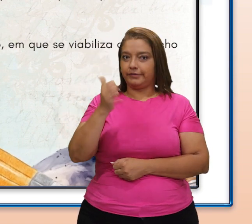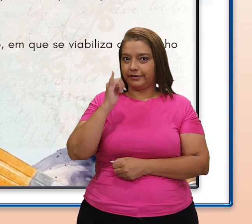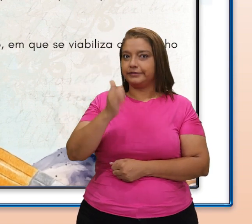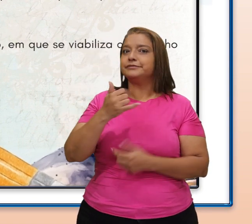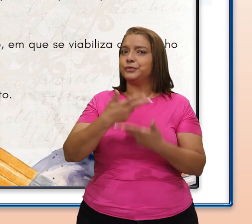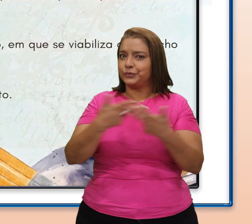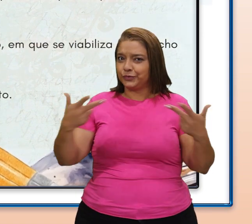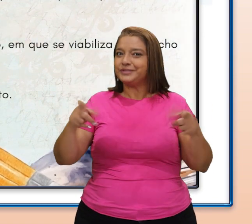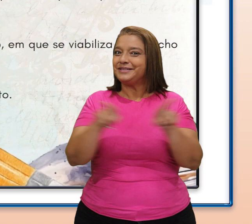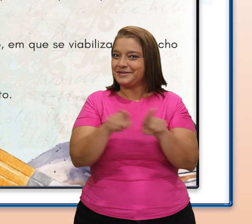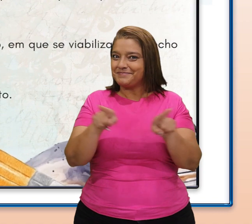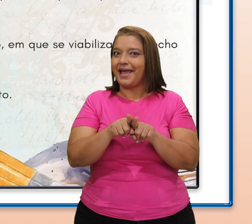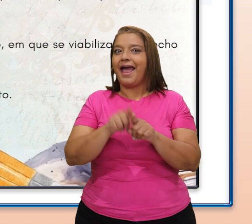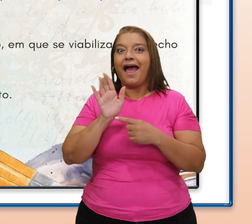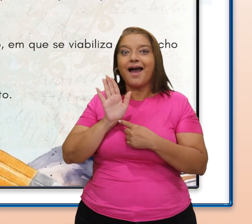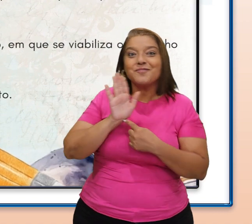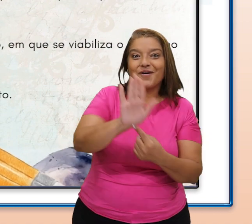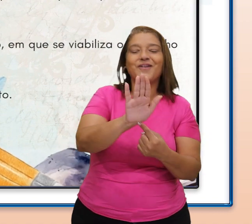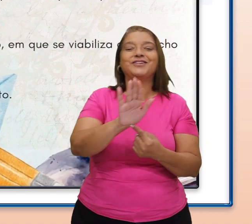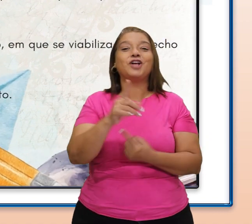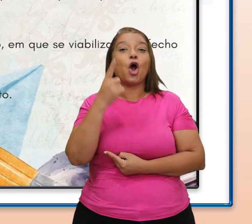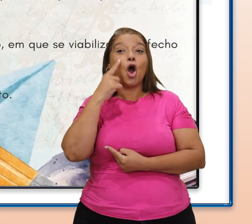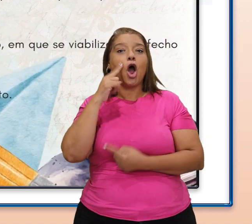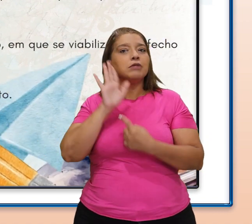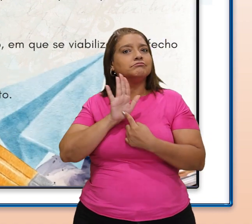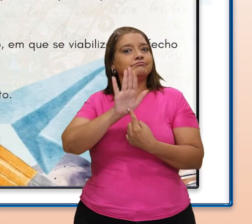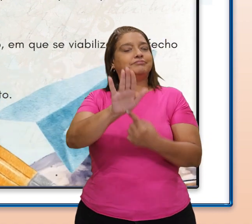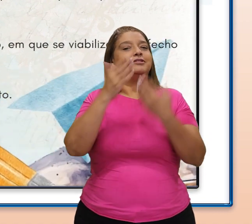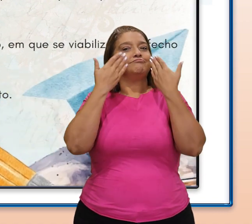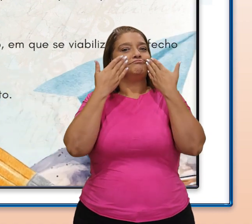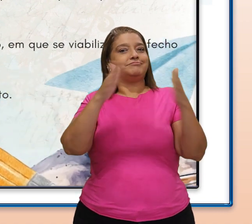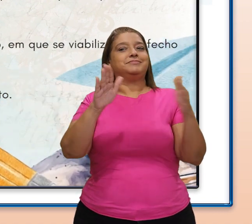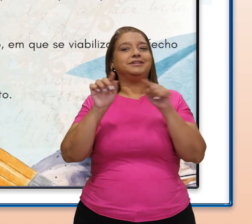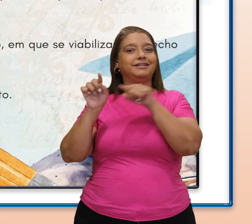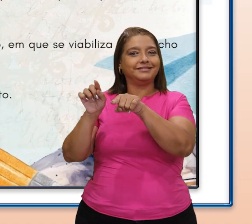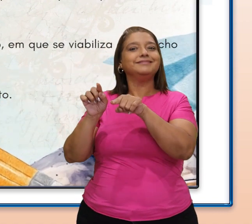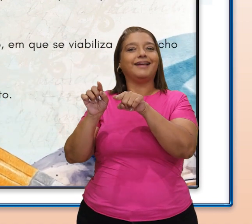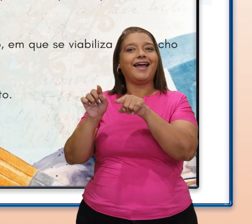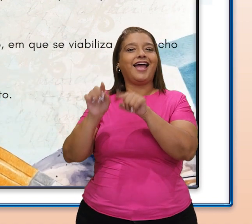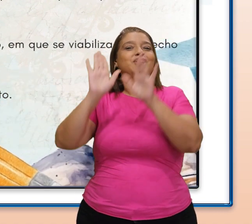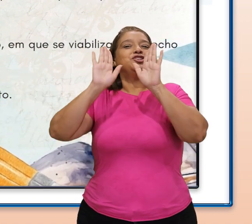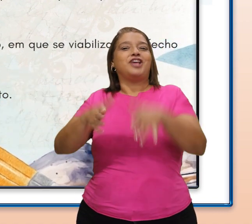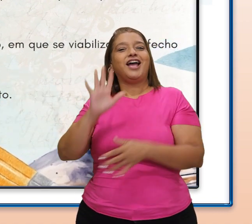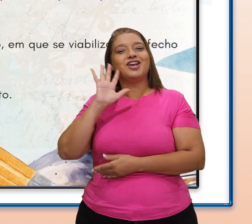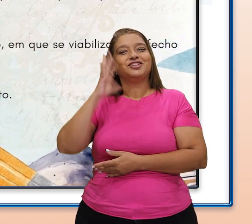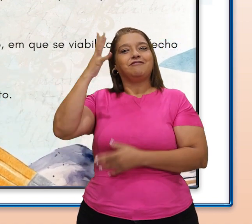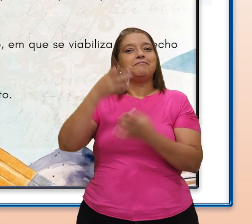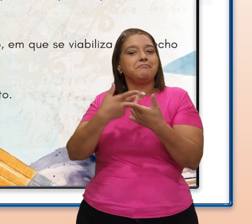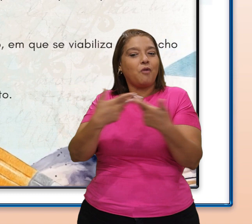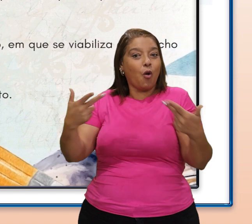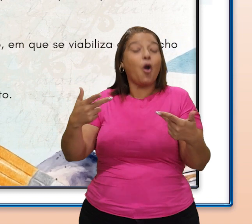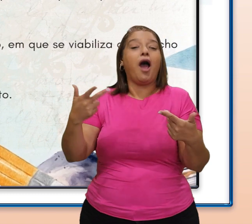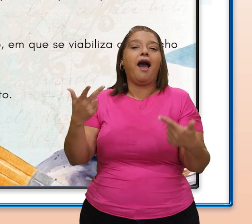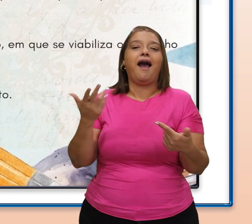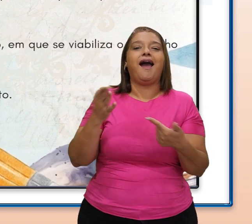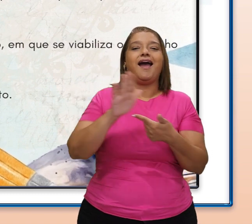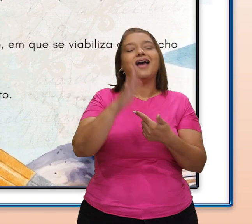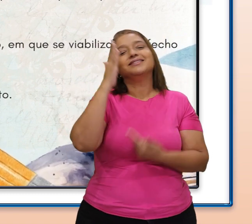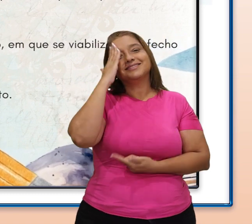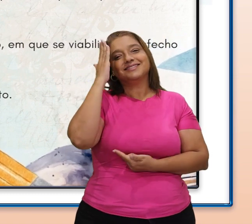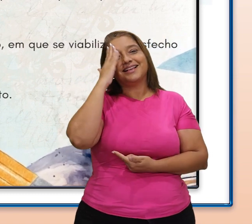narrativa. E então, por fim, é o desfecho, ou também chamado de desenlace, onde há geralmente